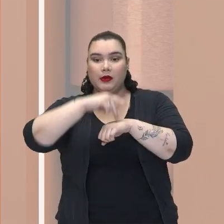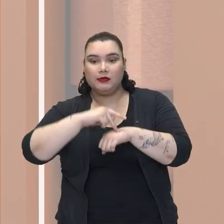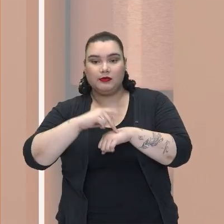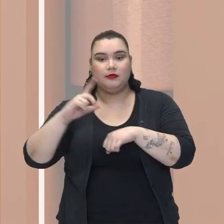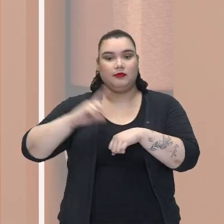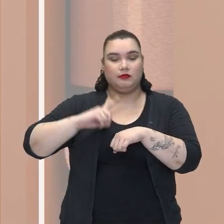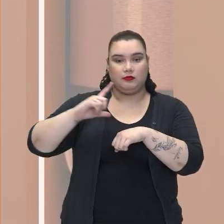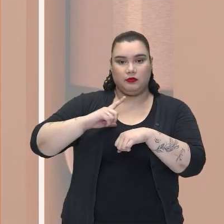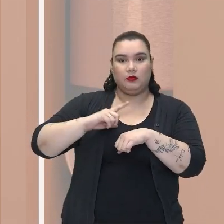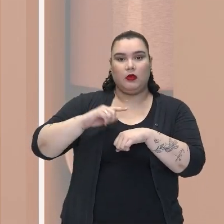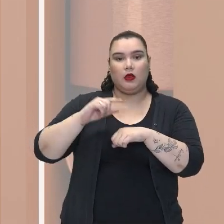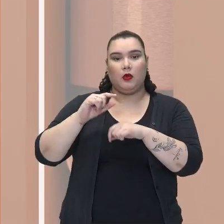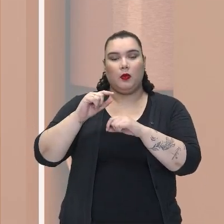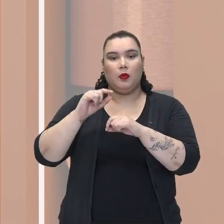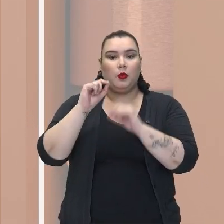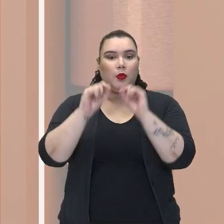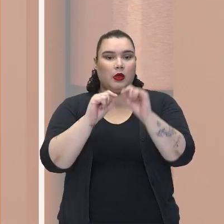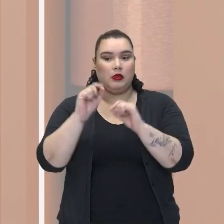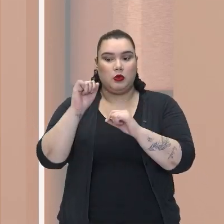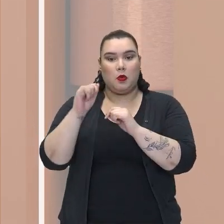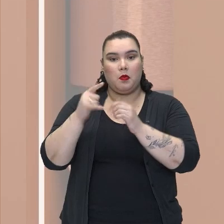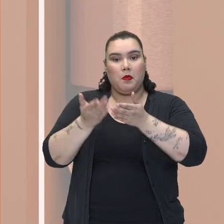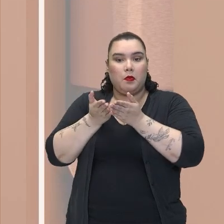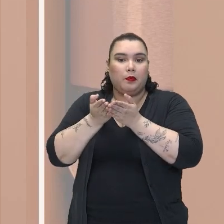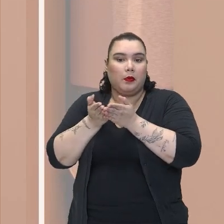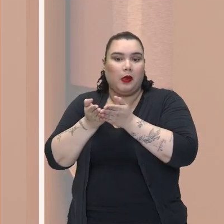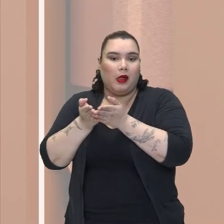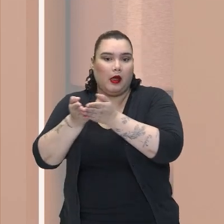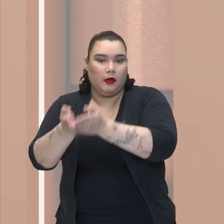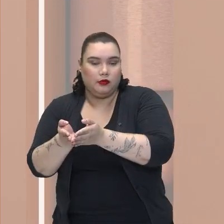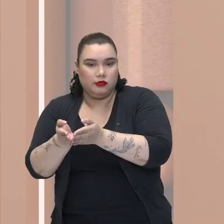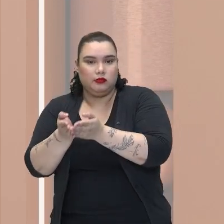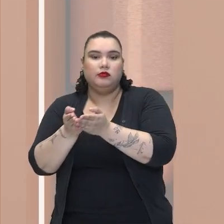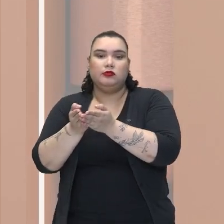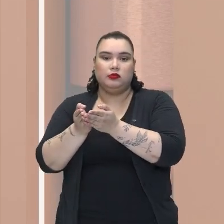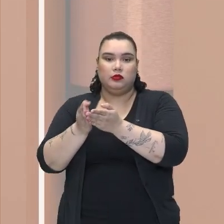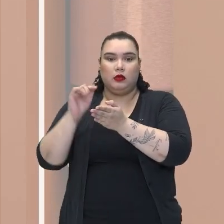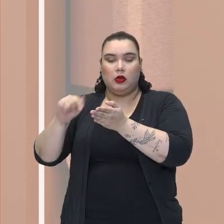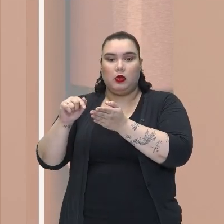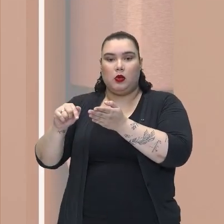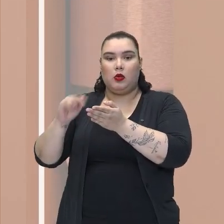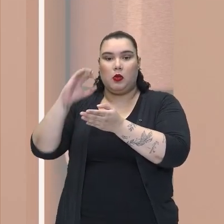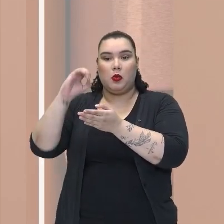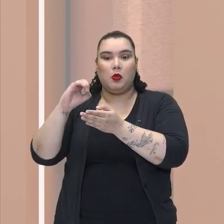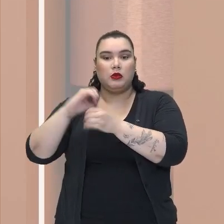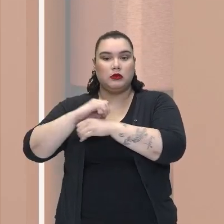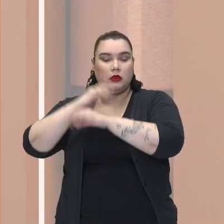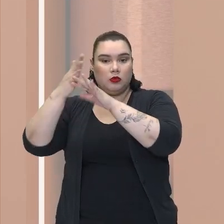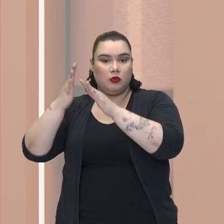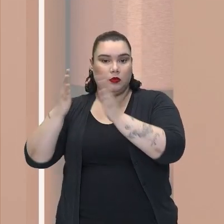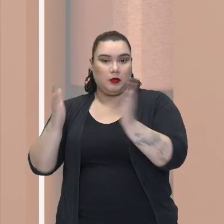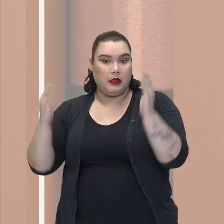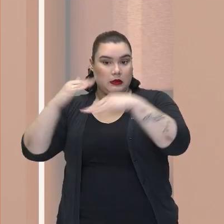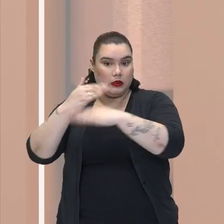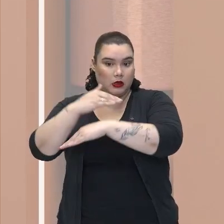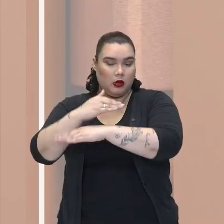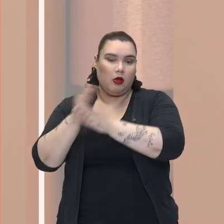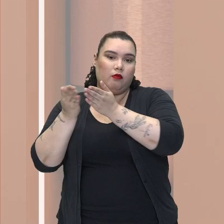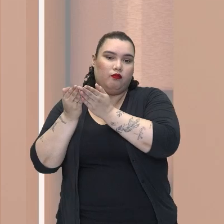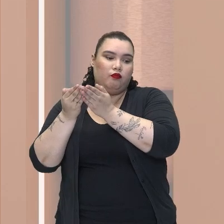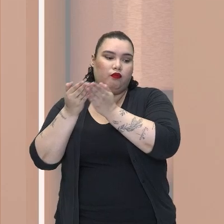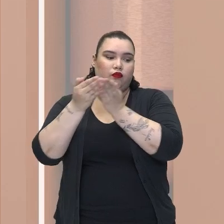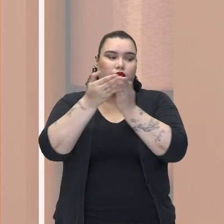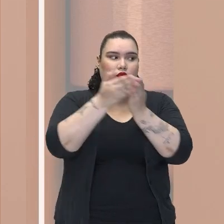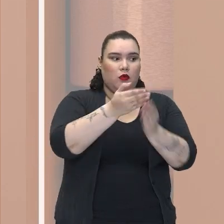se um barco, se um navio saísse do lado do Oceano Atlântico, fosse, por exemplo, para